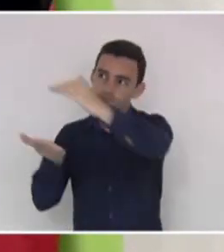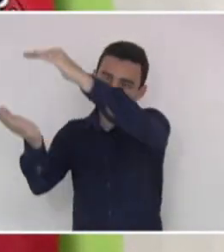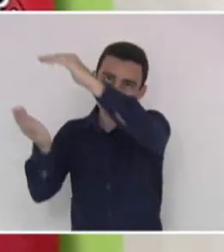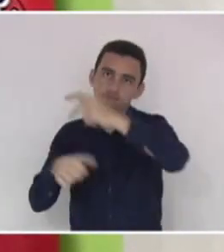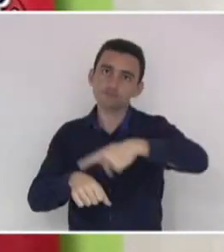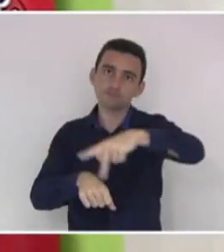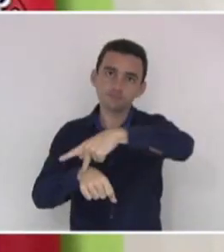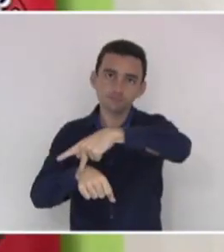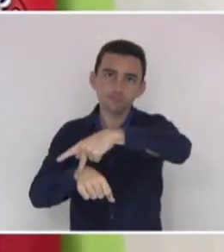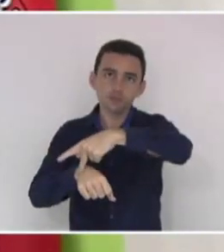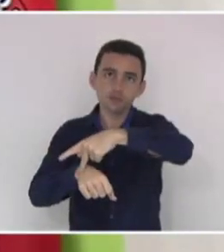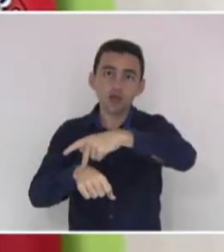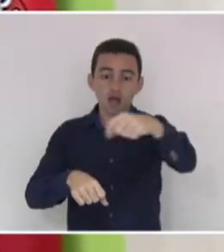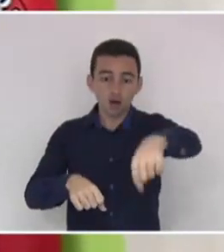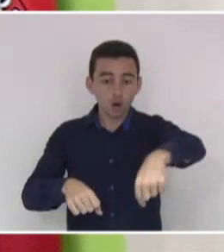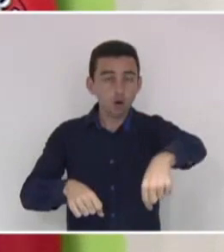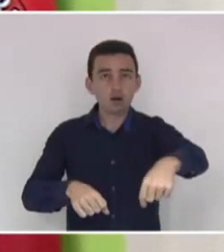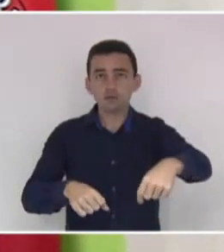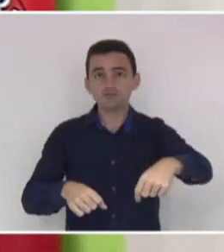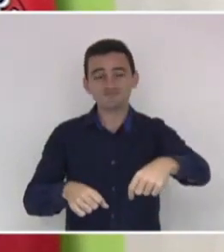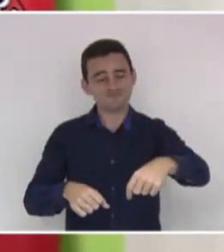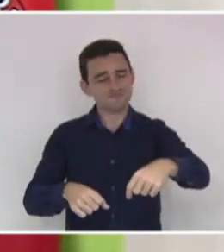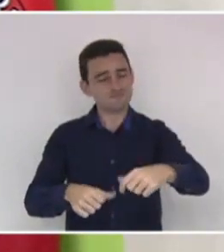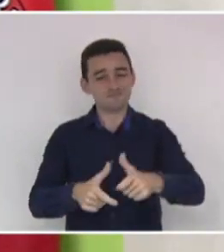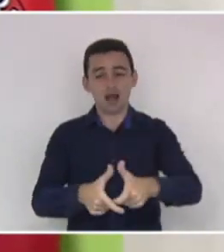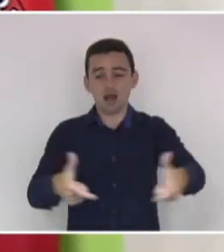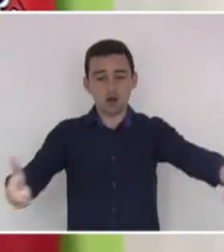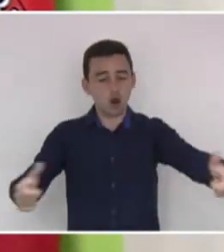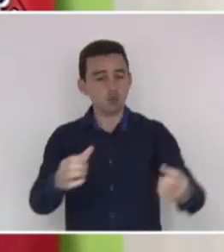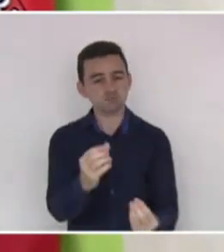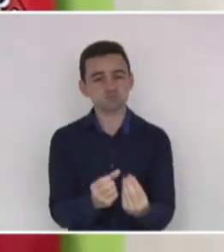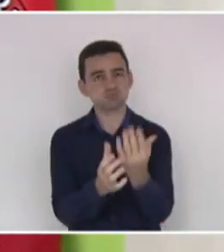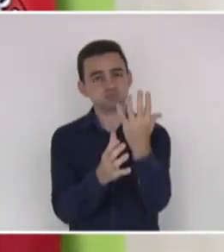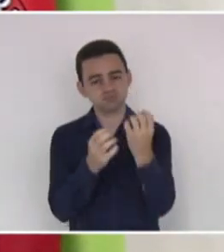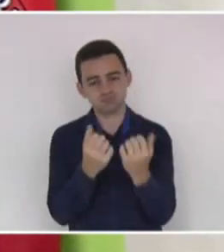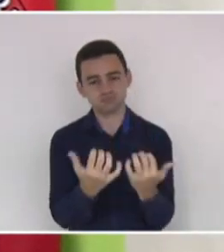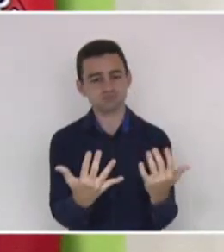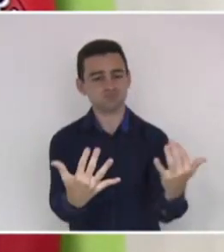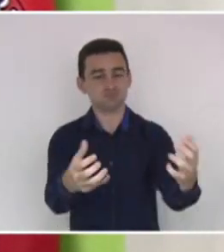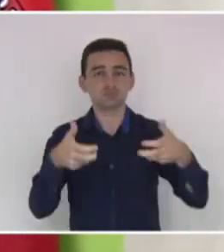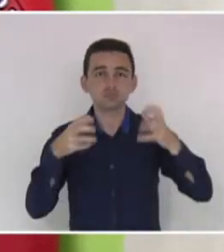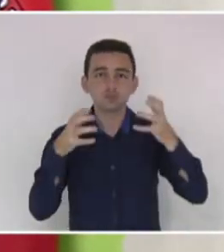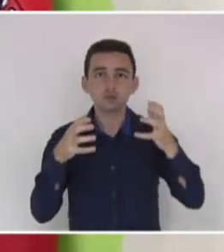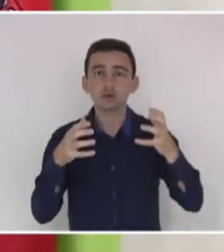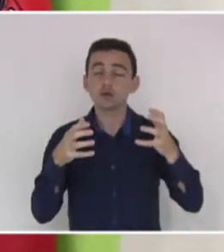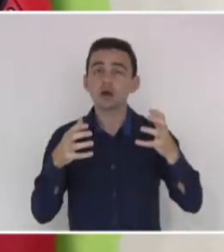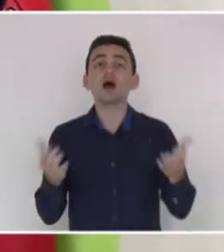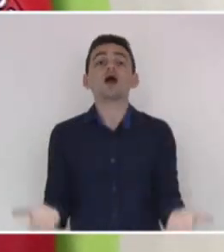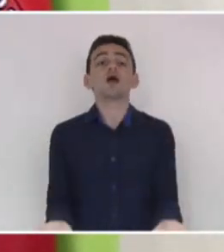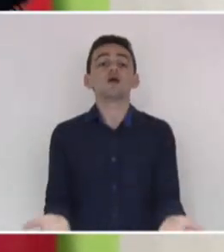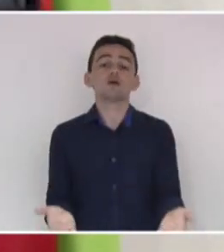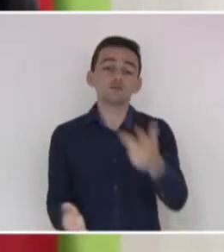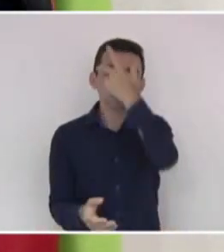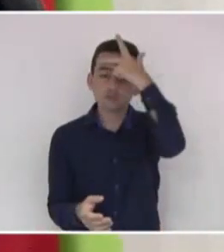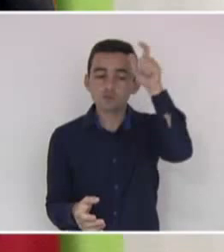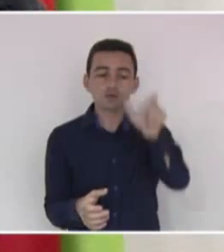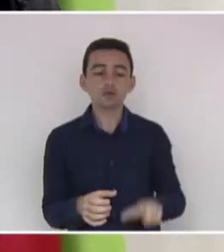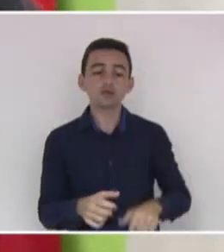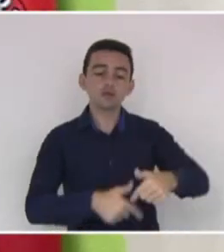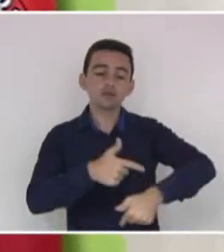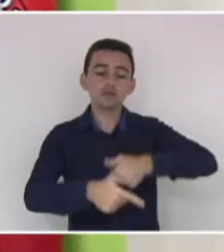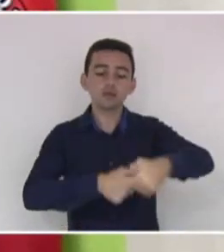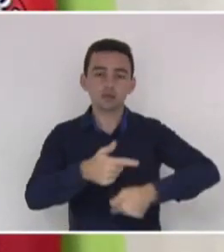maior safra na história deste país. Agora, os produtores e setores